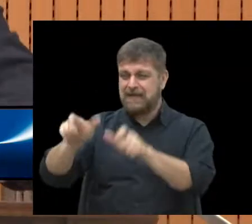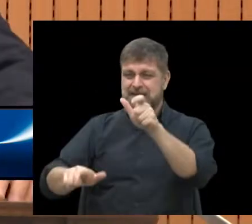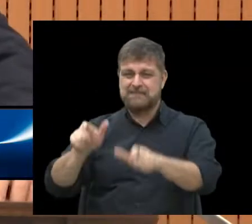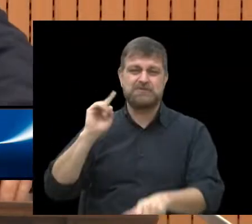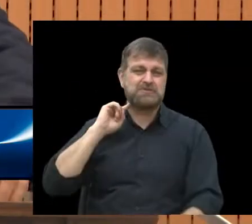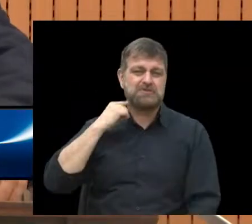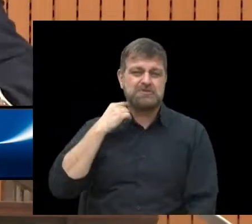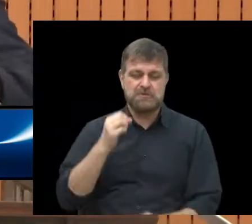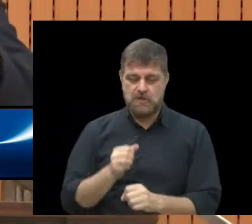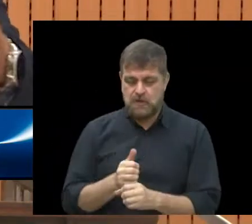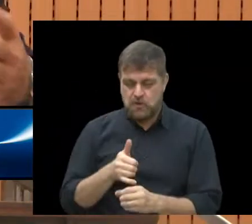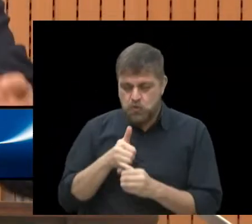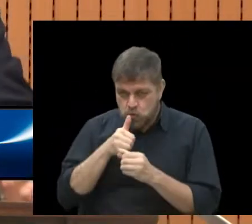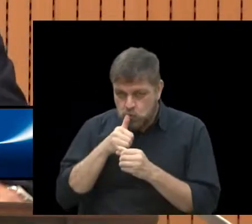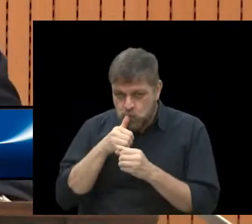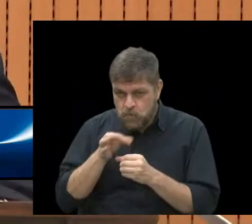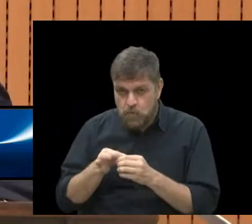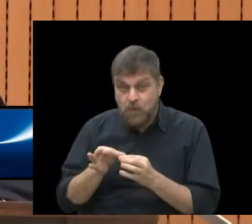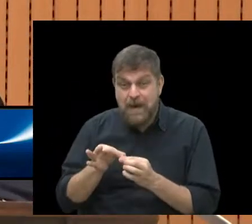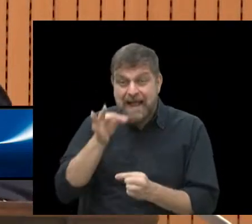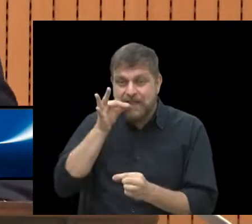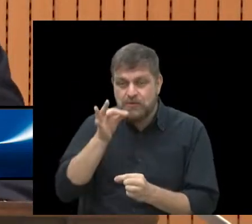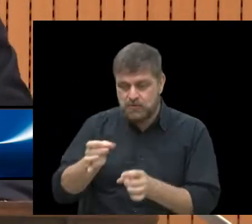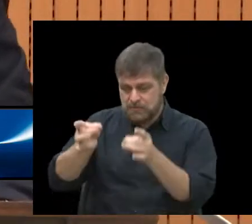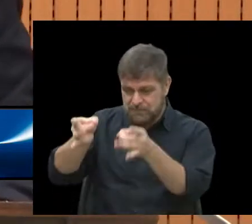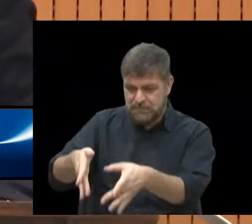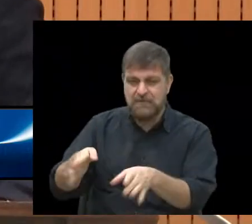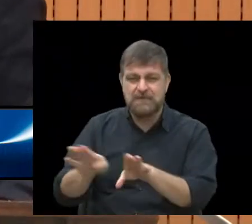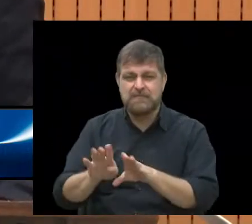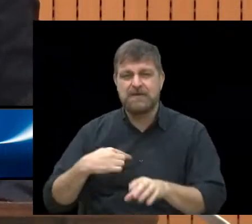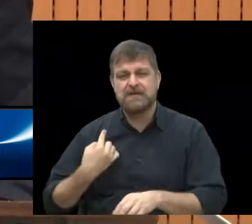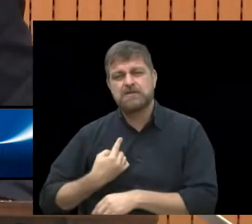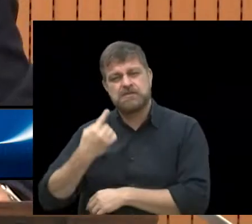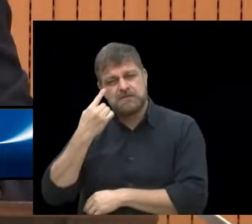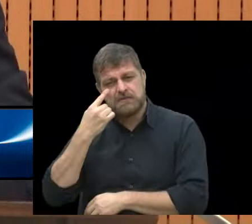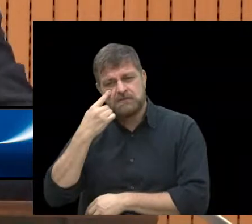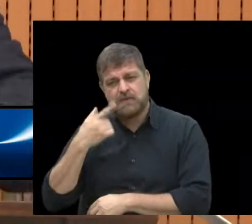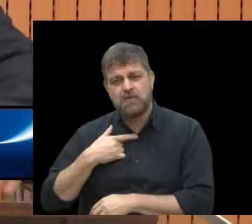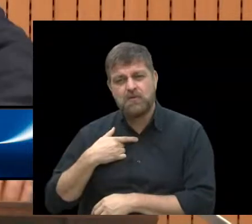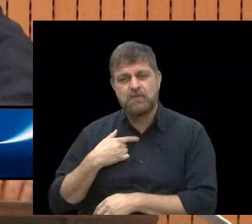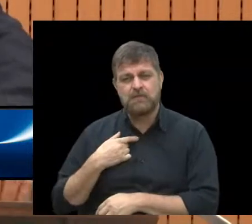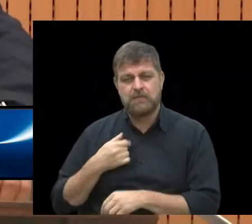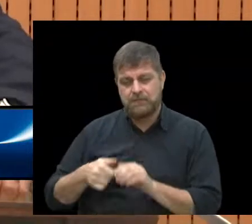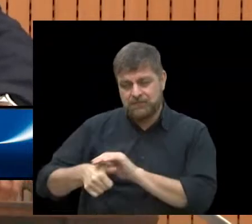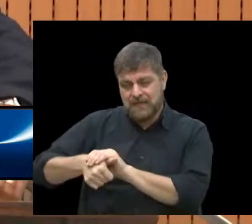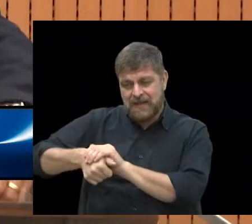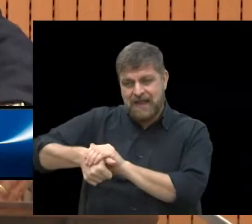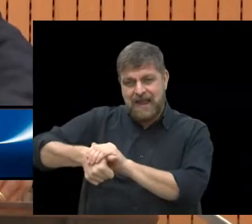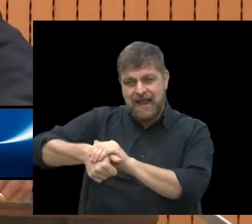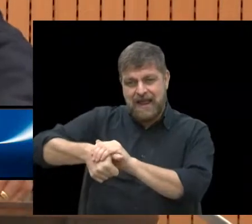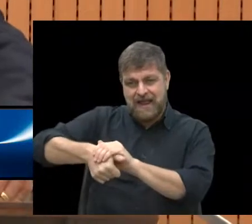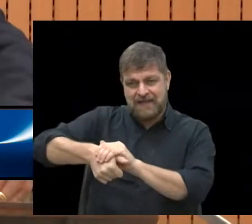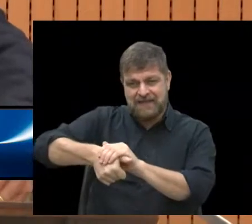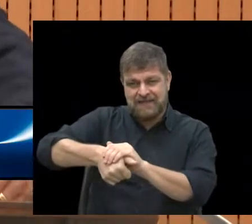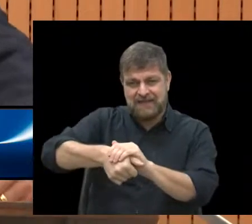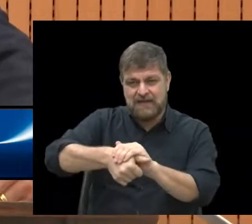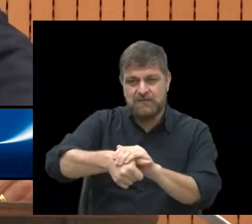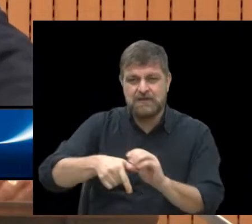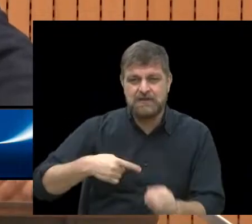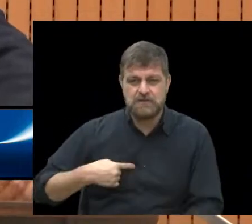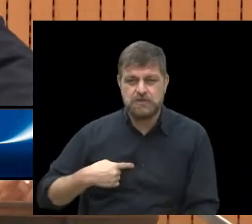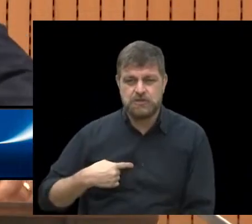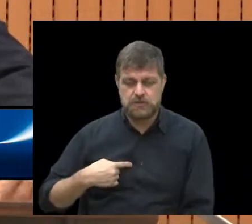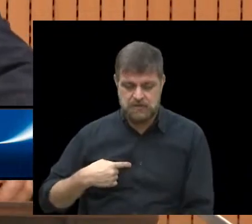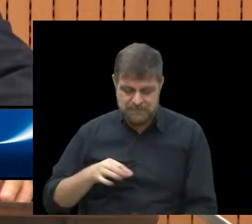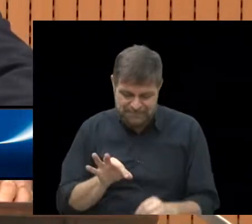plásticos, canudos, enfim. Nós vimos aí, recentemente, uma tartaruga que tiraram da sua narina